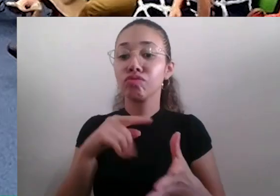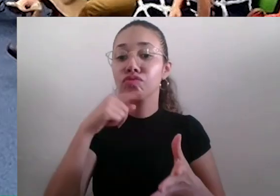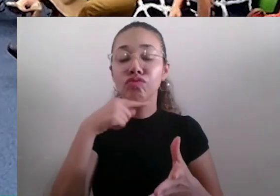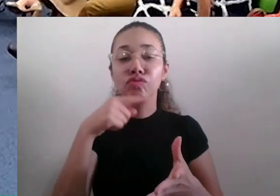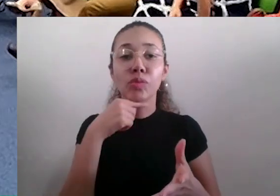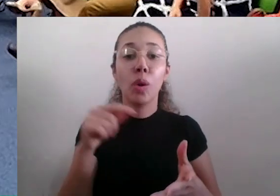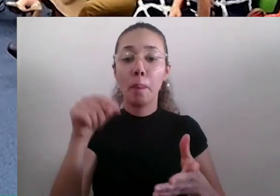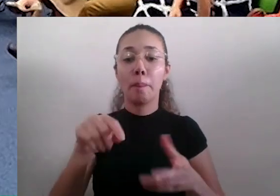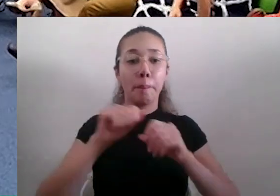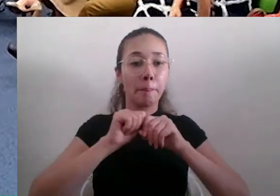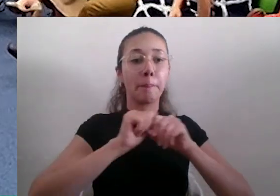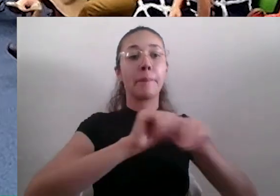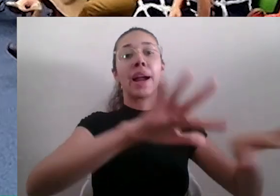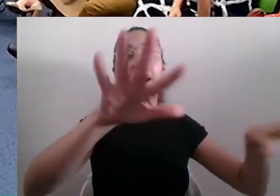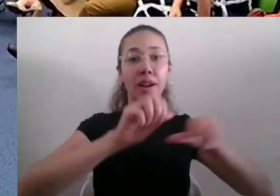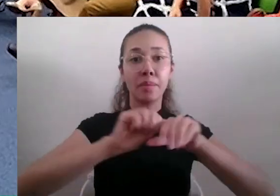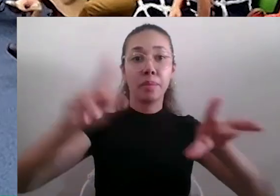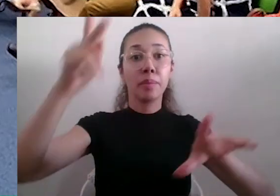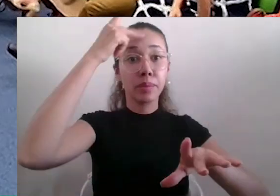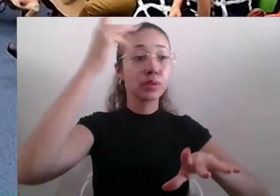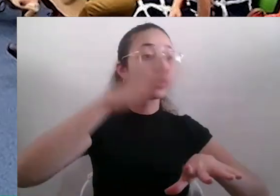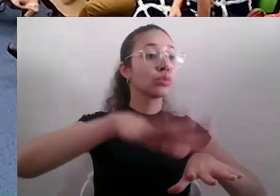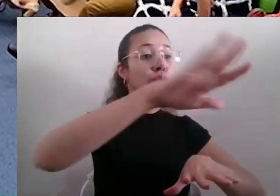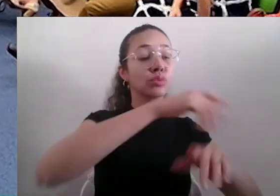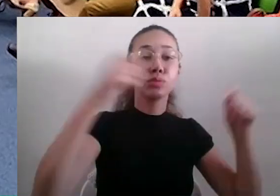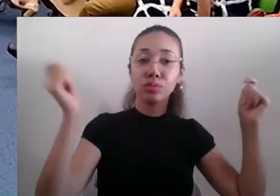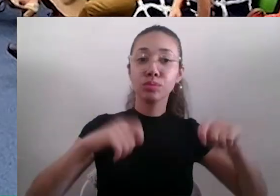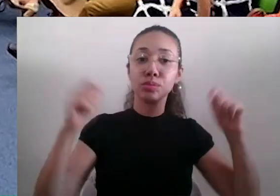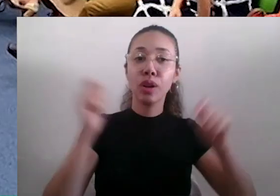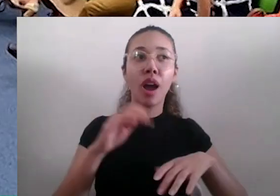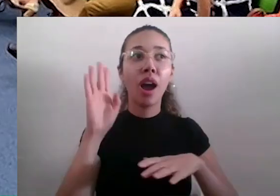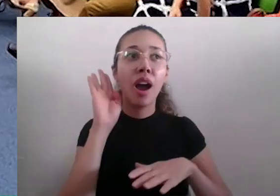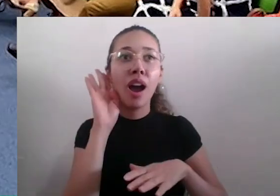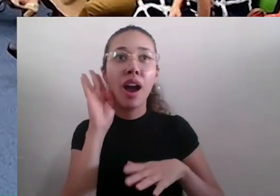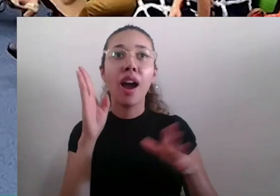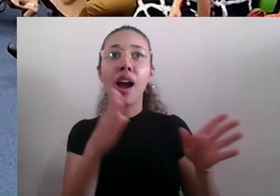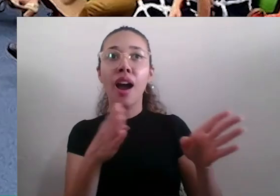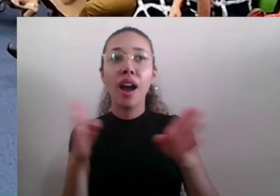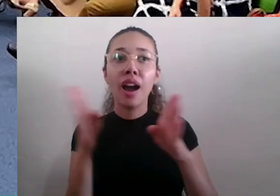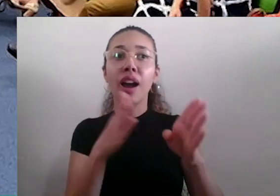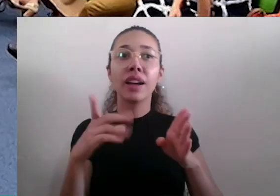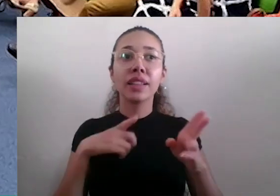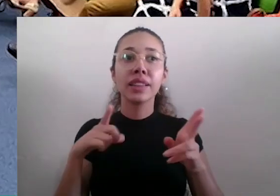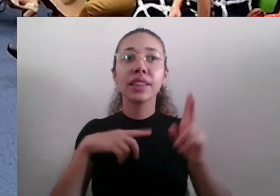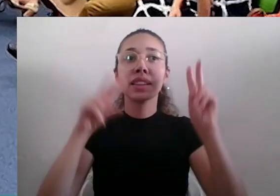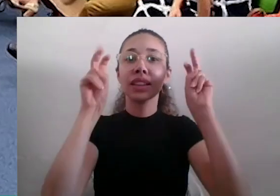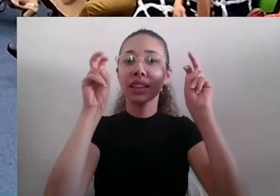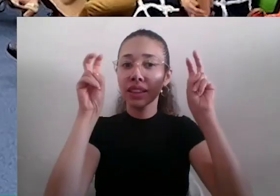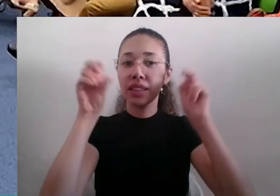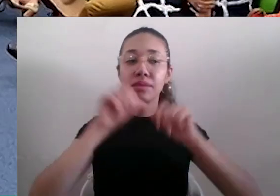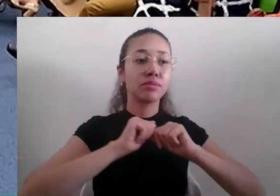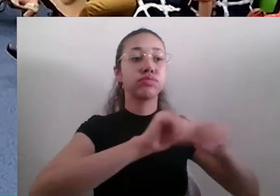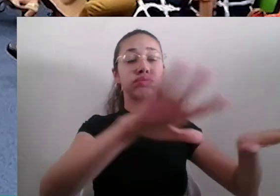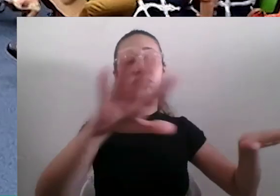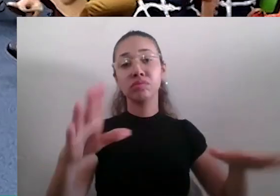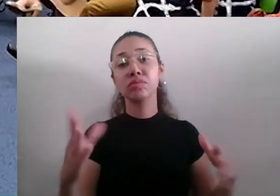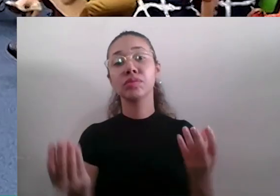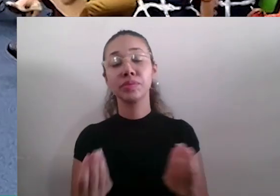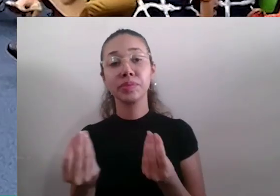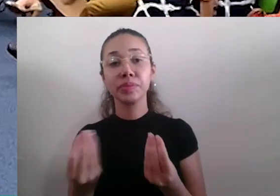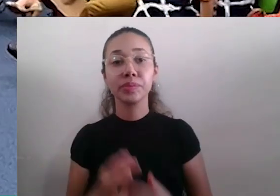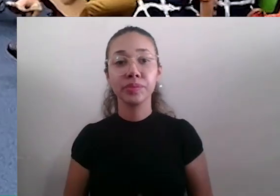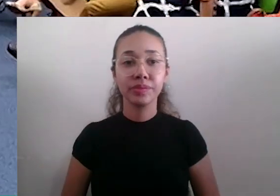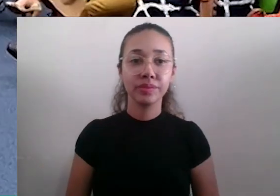a maioria da população que que não é eh que que não consegue ter essas discussões assim tão de uma forma tão acalorada